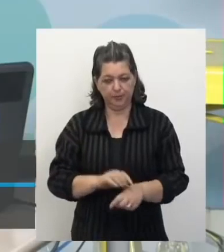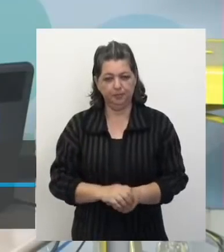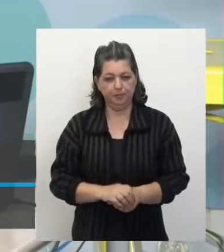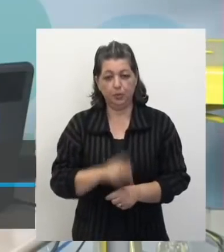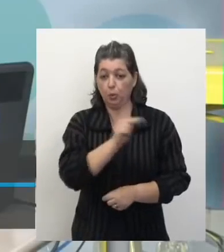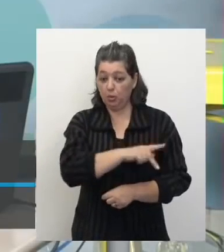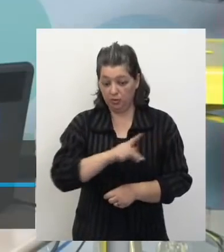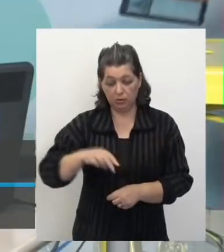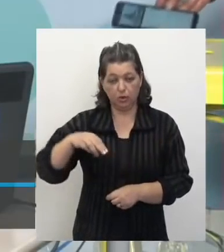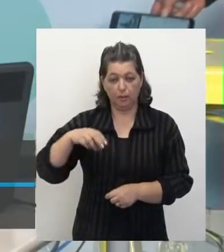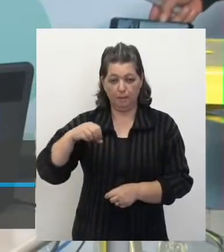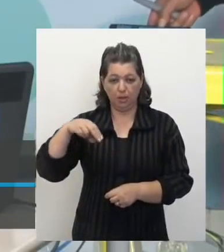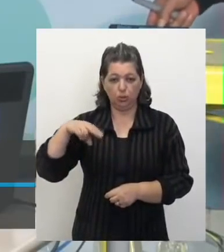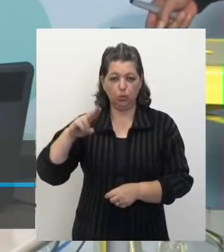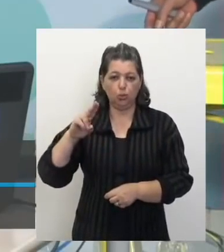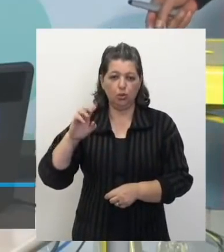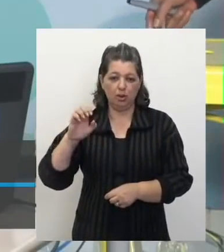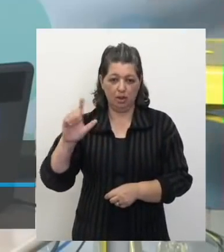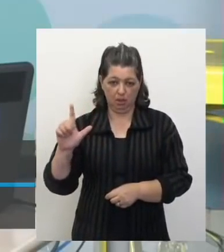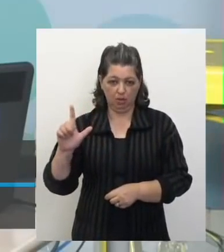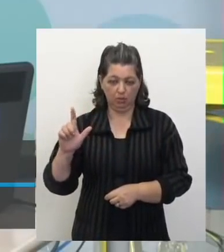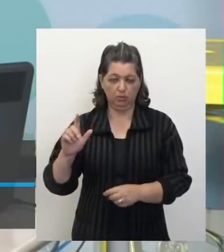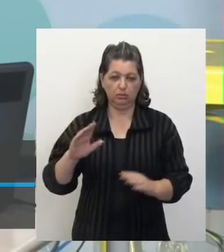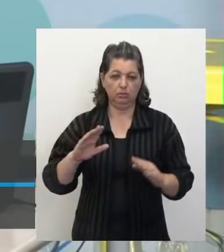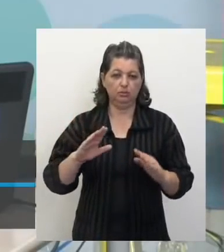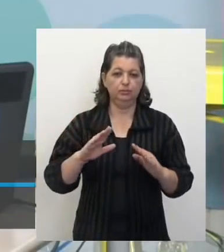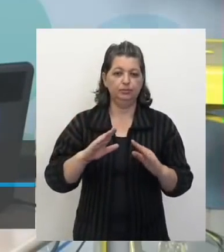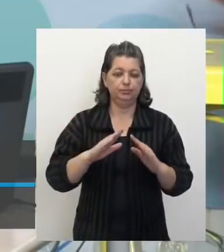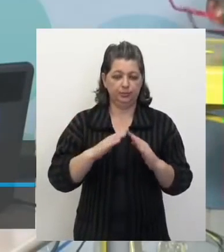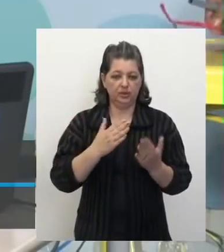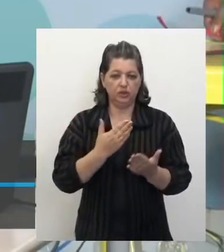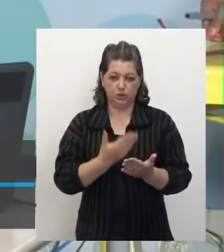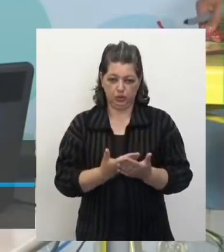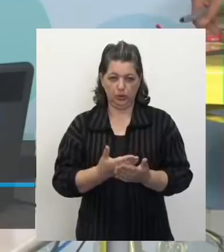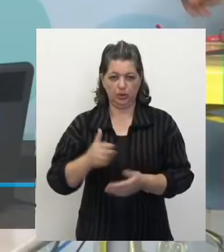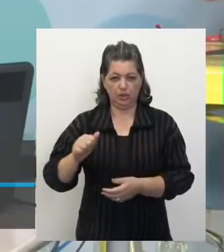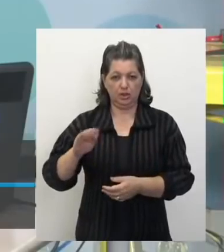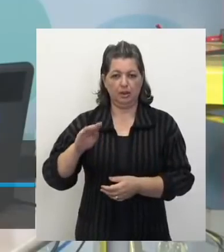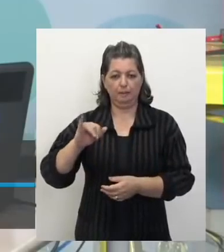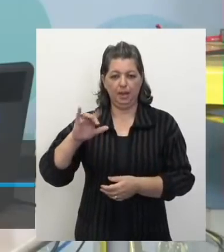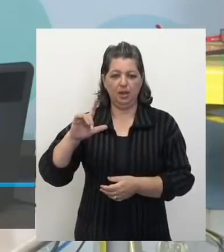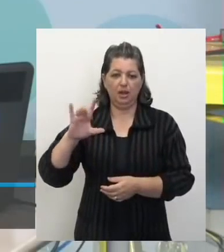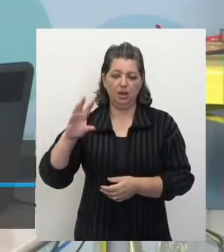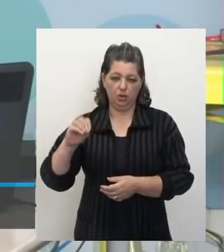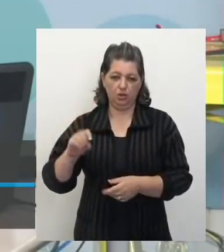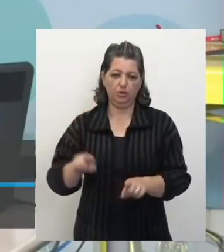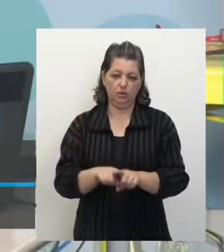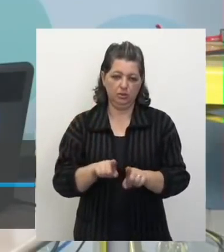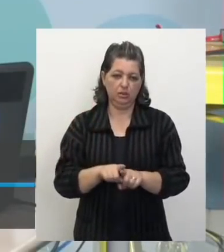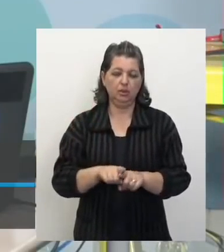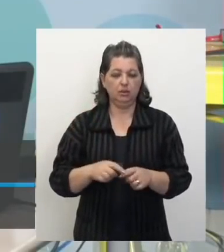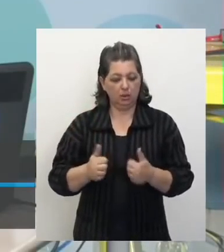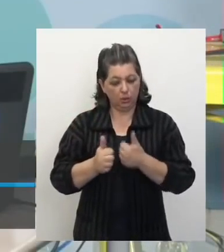Os alunos estão dizendo assim que não é suficiente. Fizeram uma multiplicação de 72 vezes 63. Legal. E